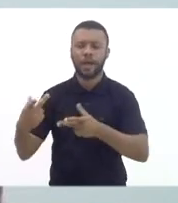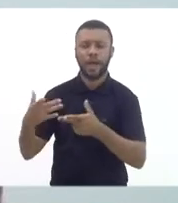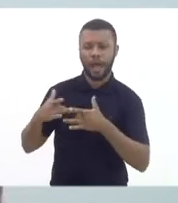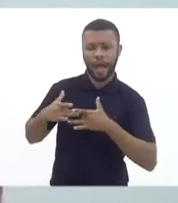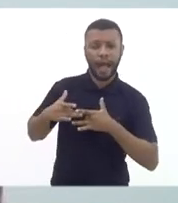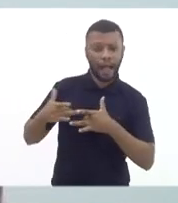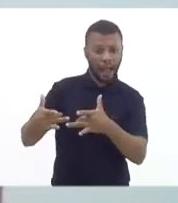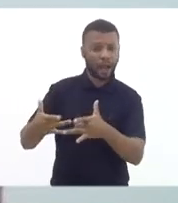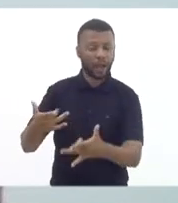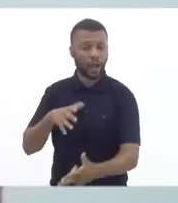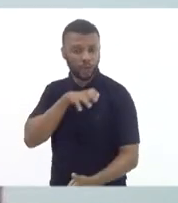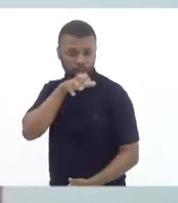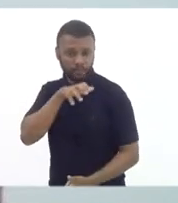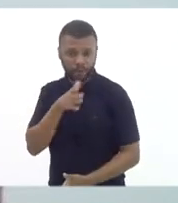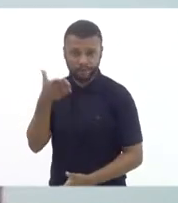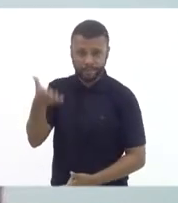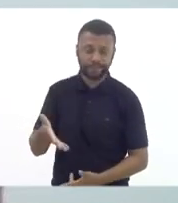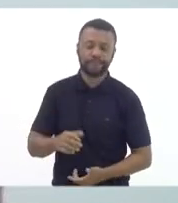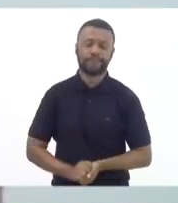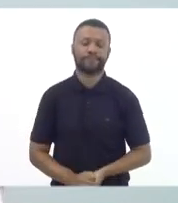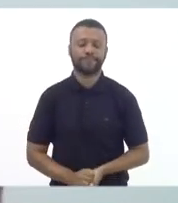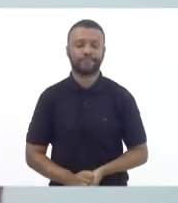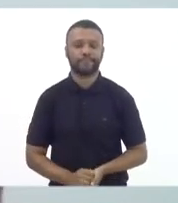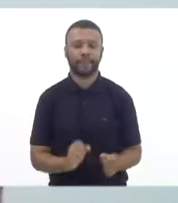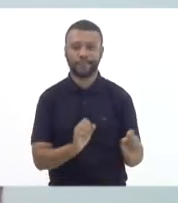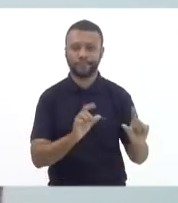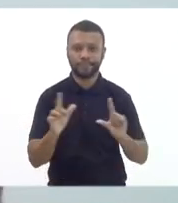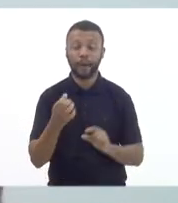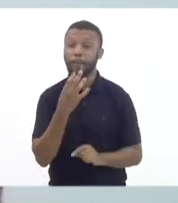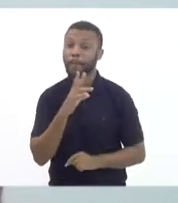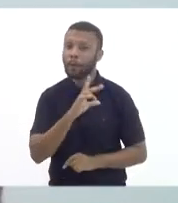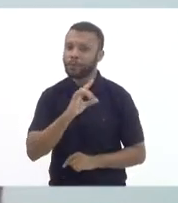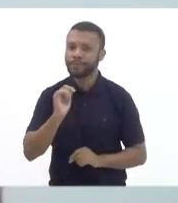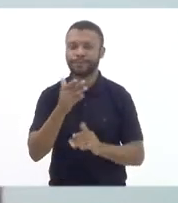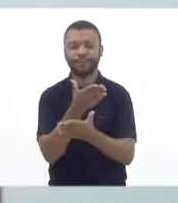Bem, bom dia, Gustavo Schmidt, bom dia a todos e todas.